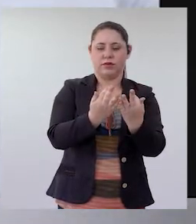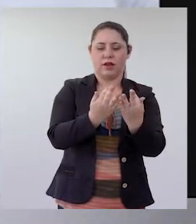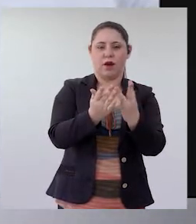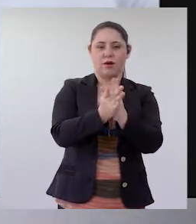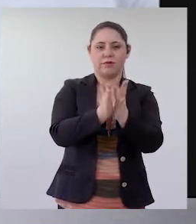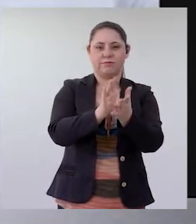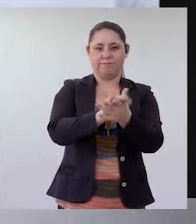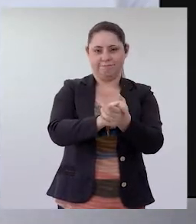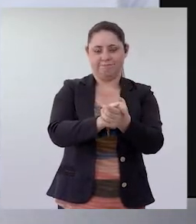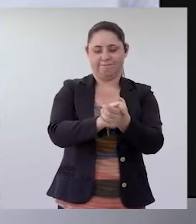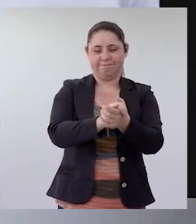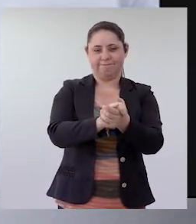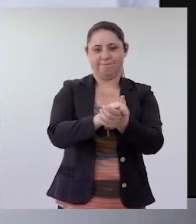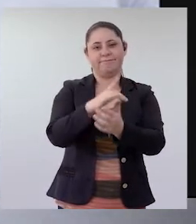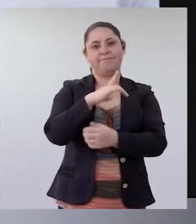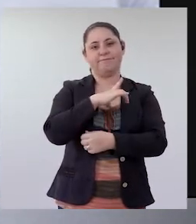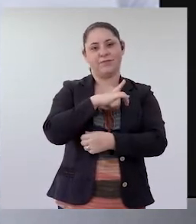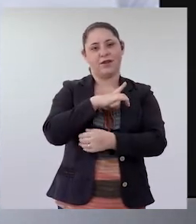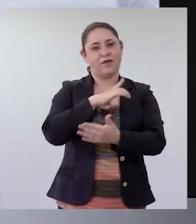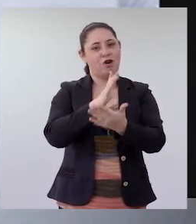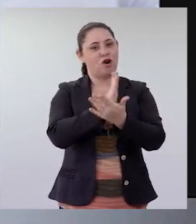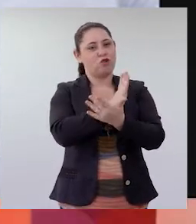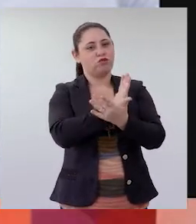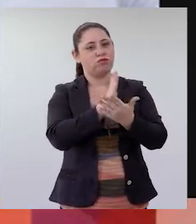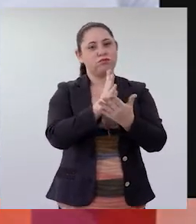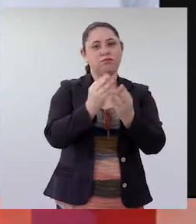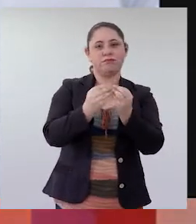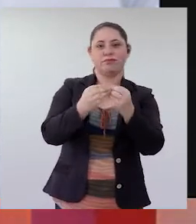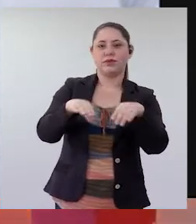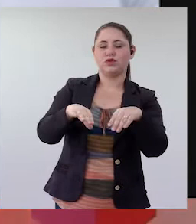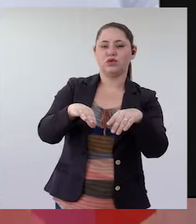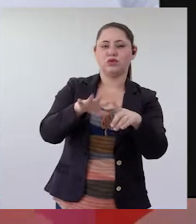entre os casais, né, tiveram alguns reflexos.